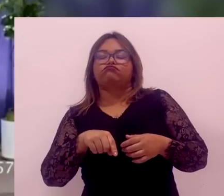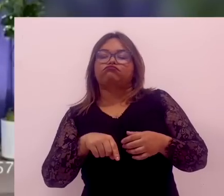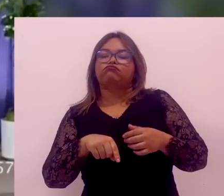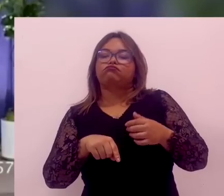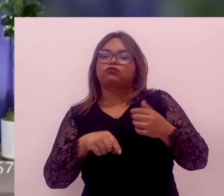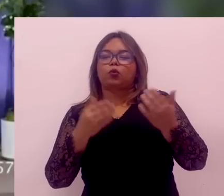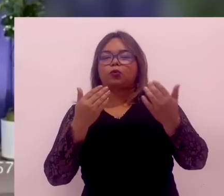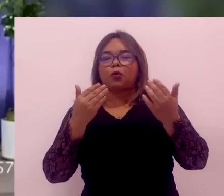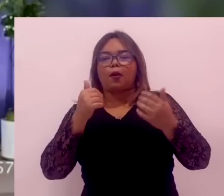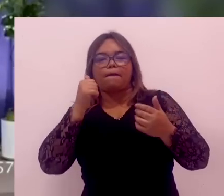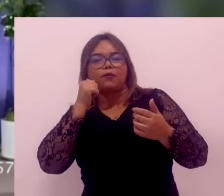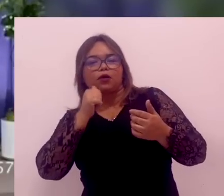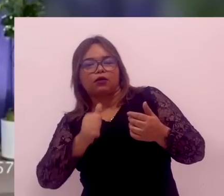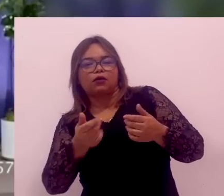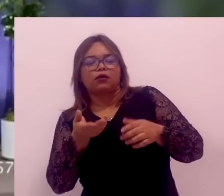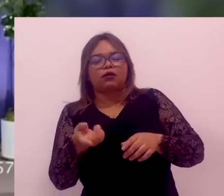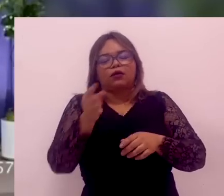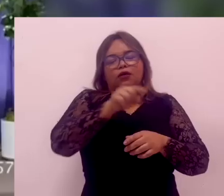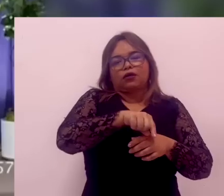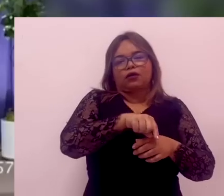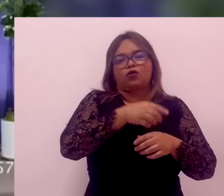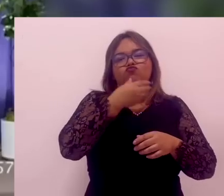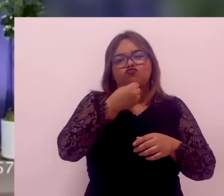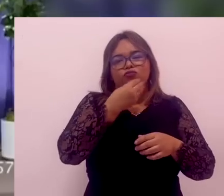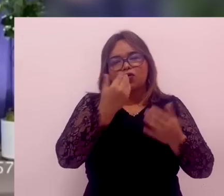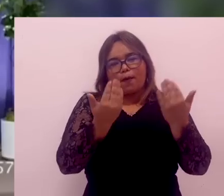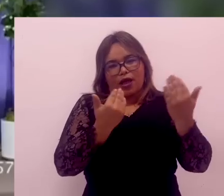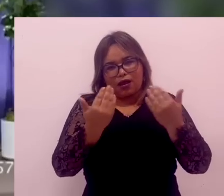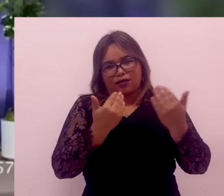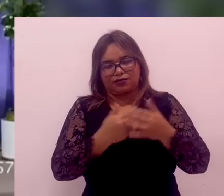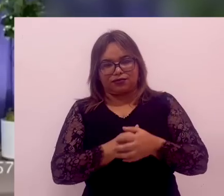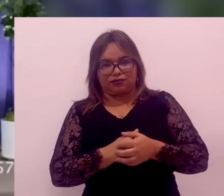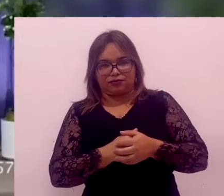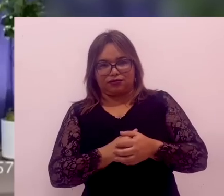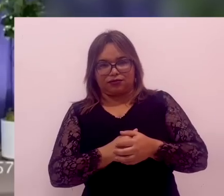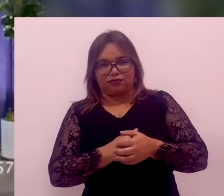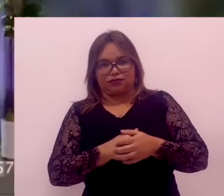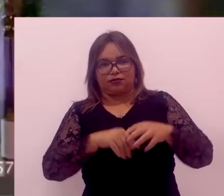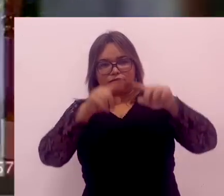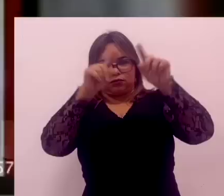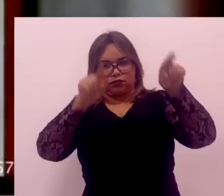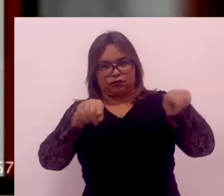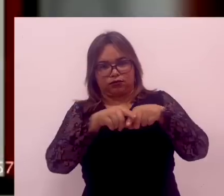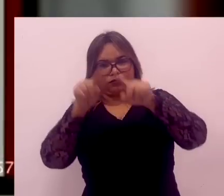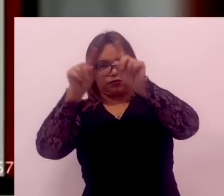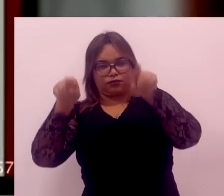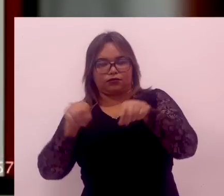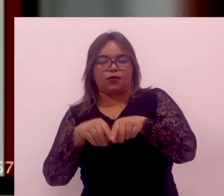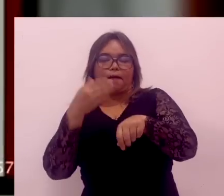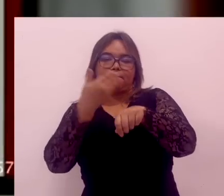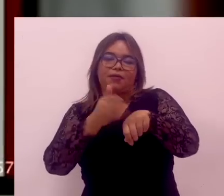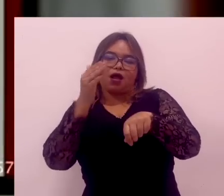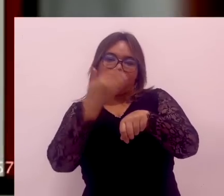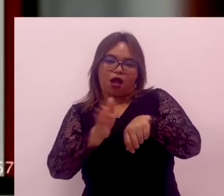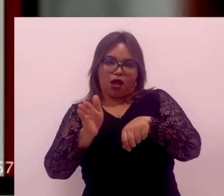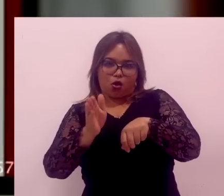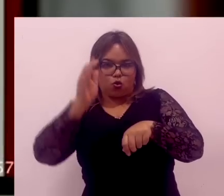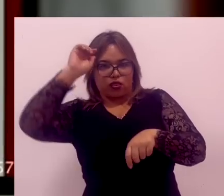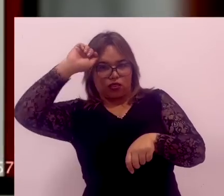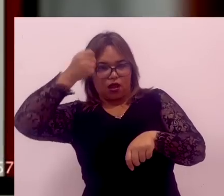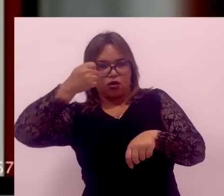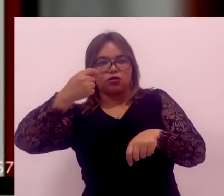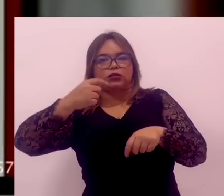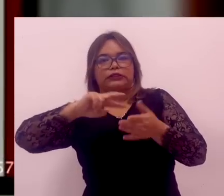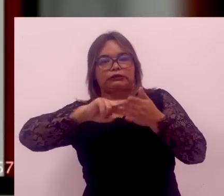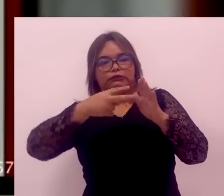feminino aqui. Os quadrados brancos e negros representam o conhecimento do bem e do mal. Agora, o homem é como se